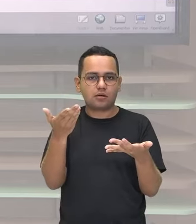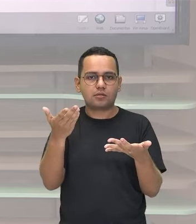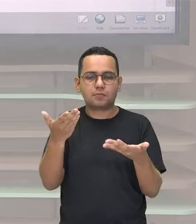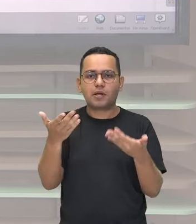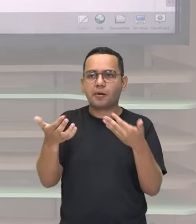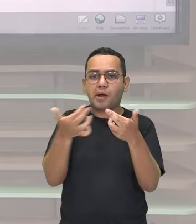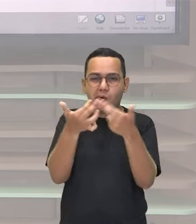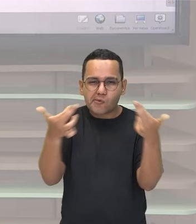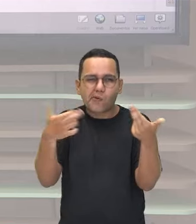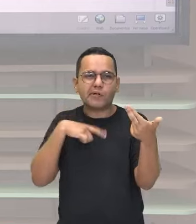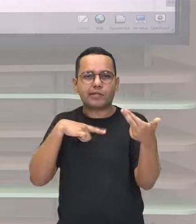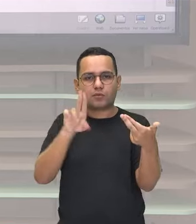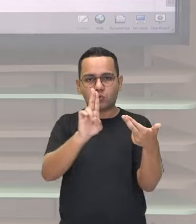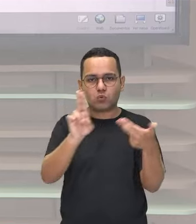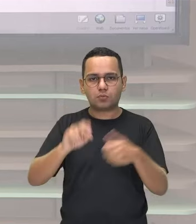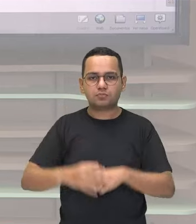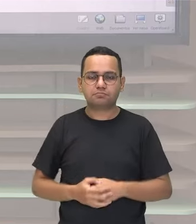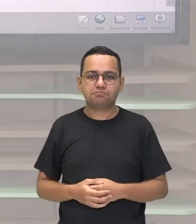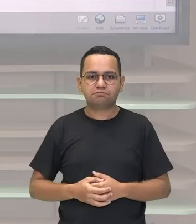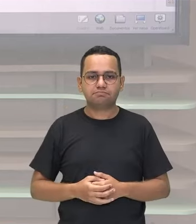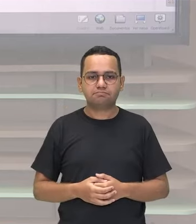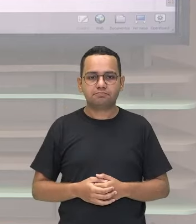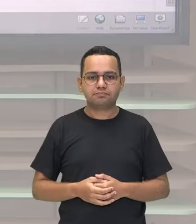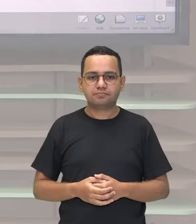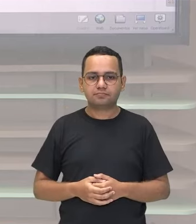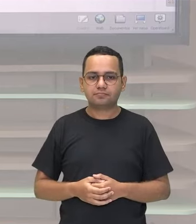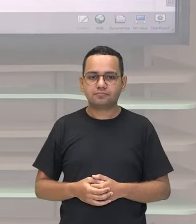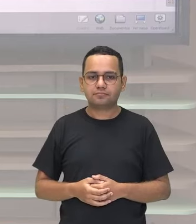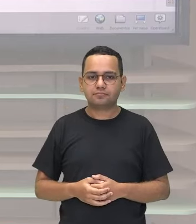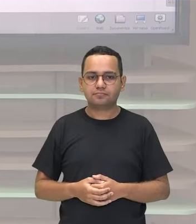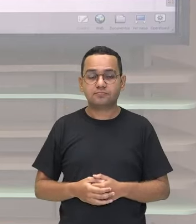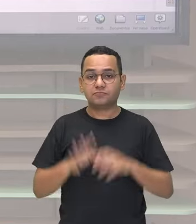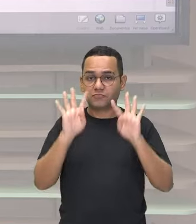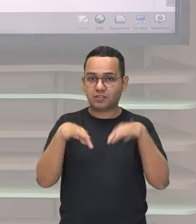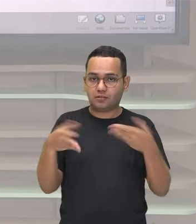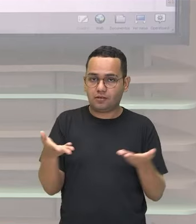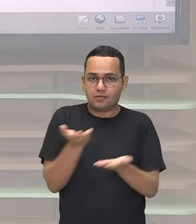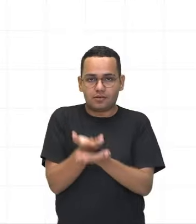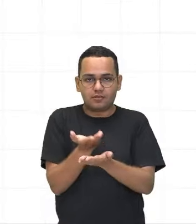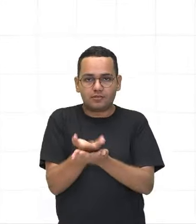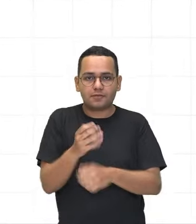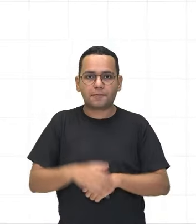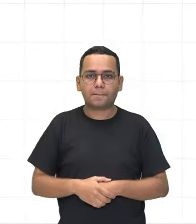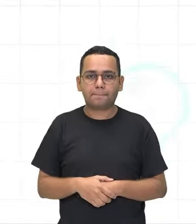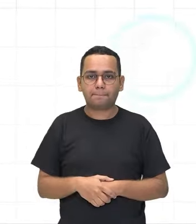nome, certo, gente? Certo, turmas? Então, encerramos nossa aula.